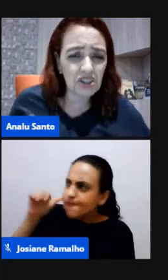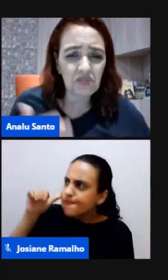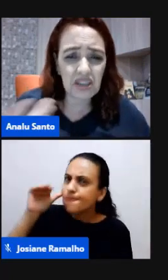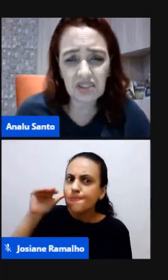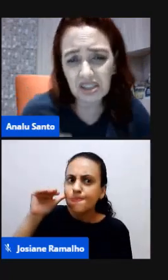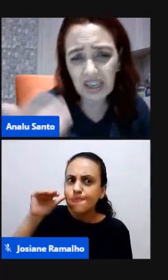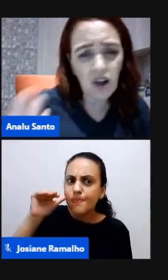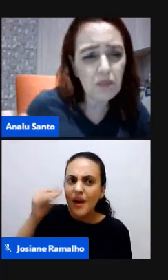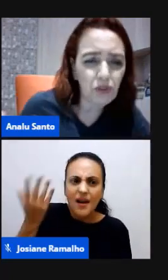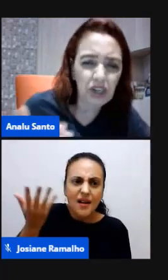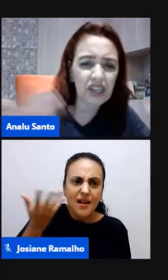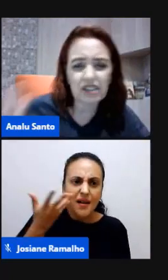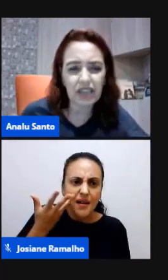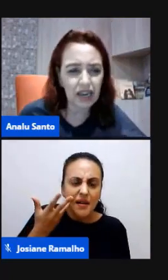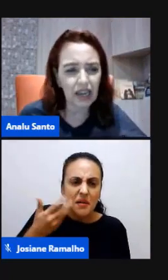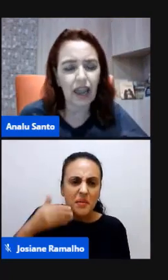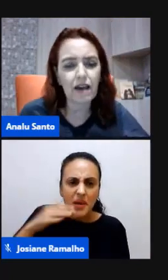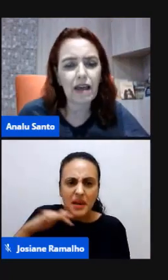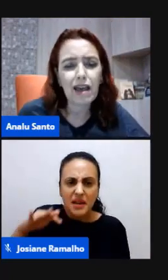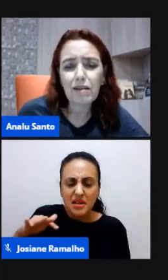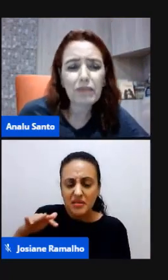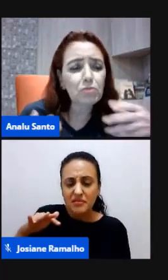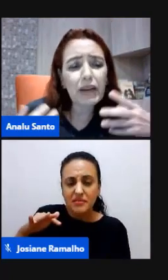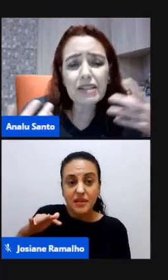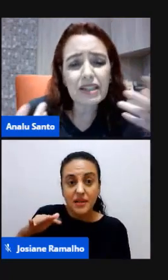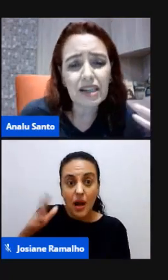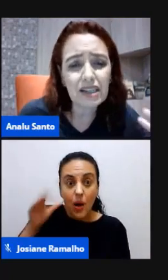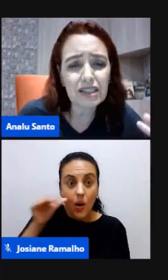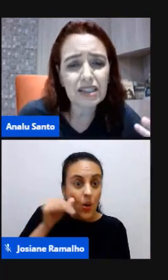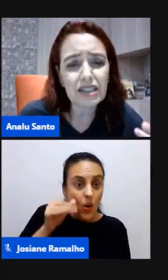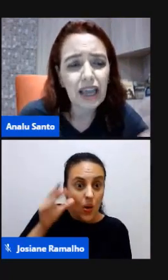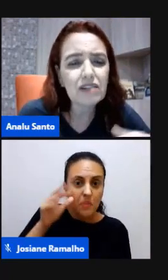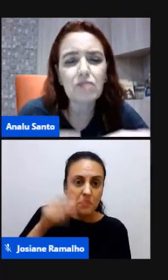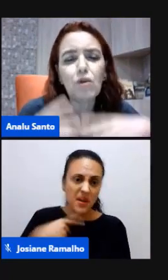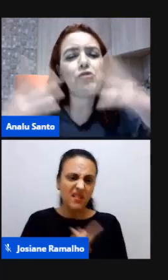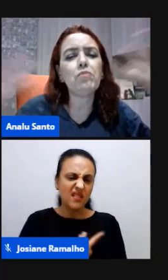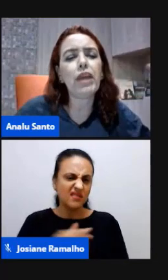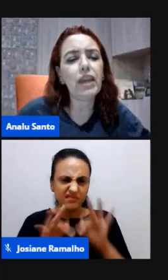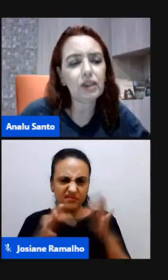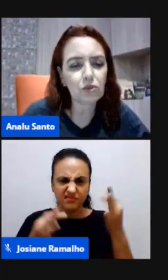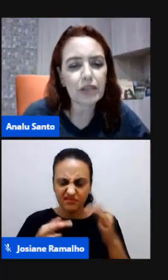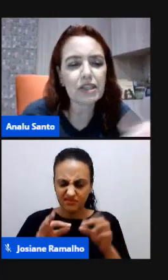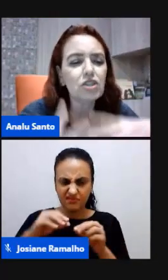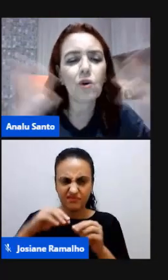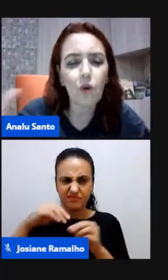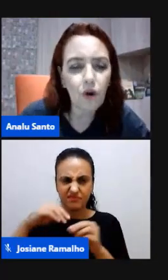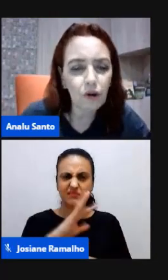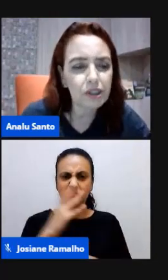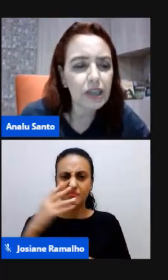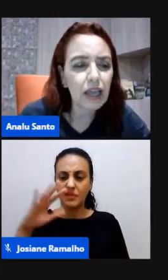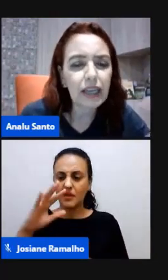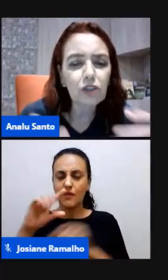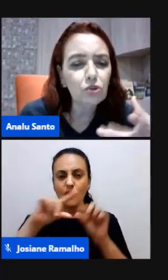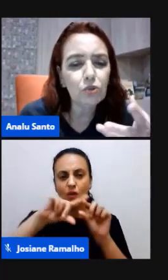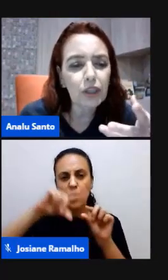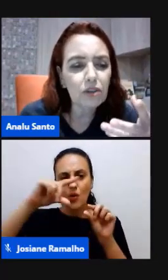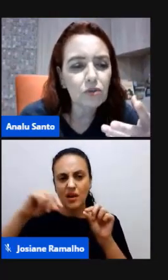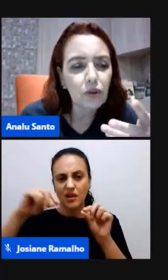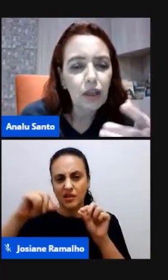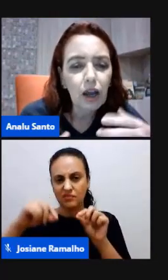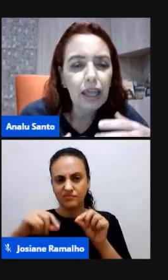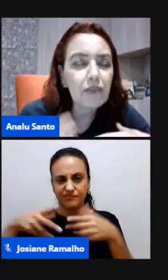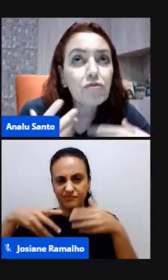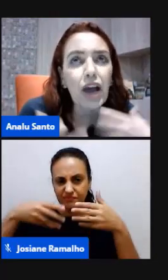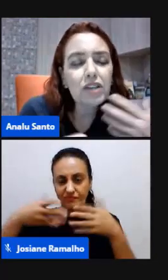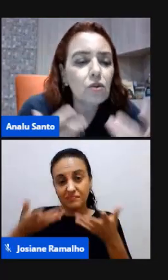a gente, às vezes, o que é uma folhinha seca lá? Mas para as crianças, esse movimento, essas cores, né? Tudo